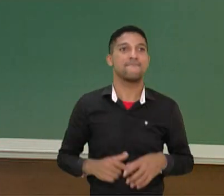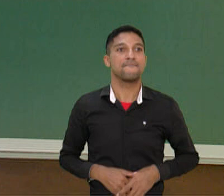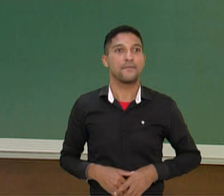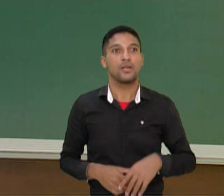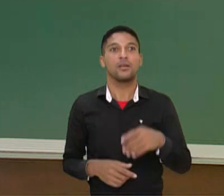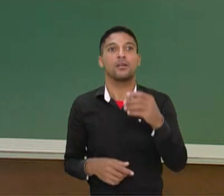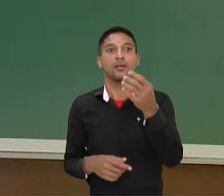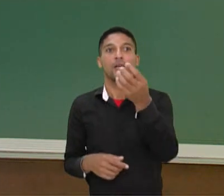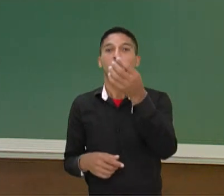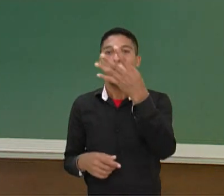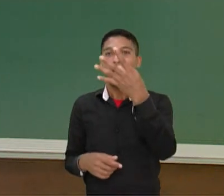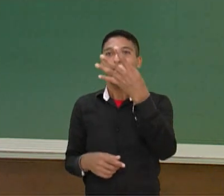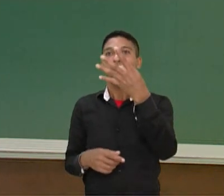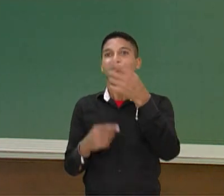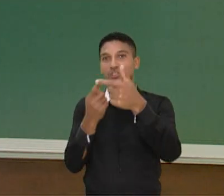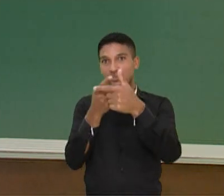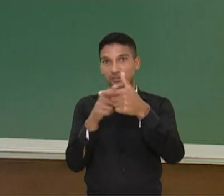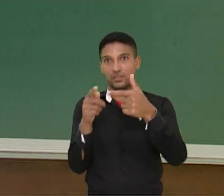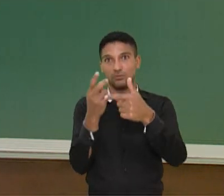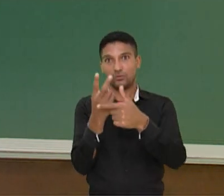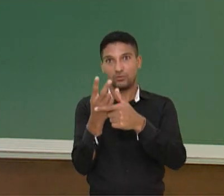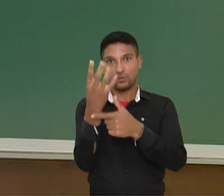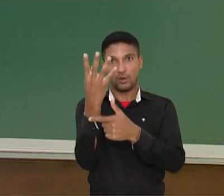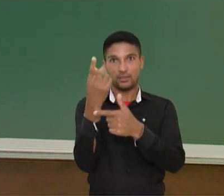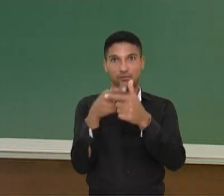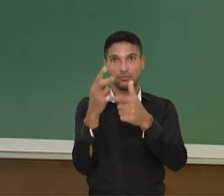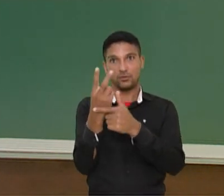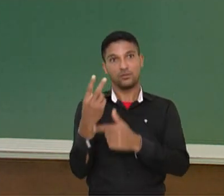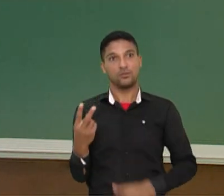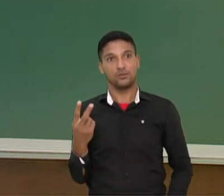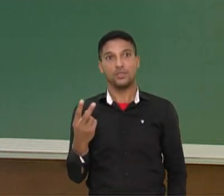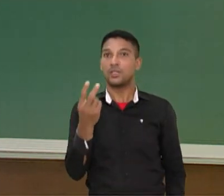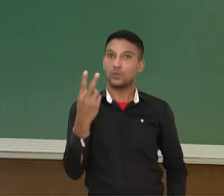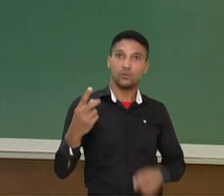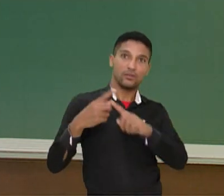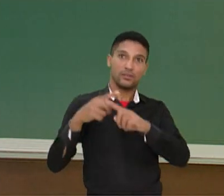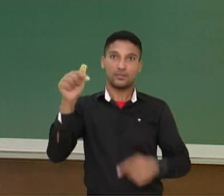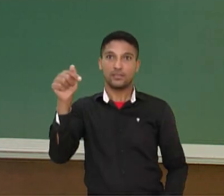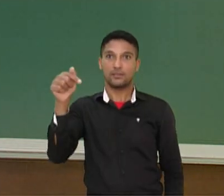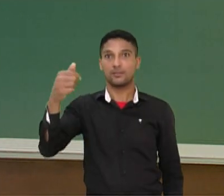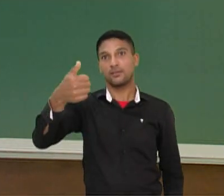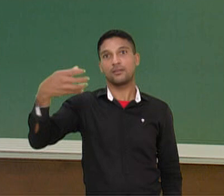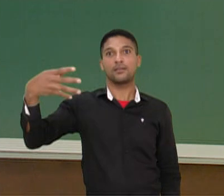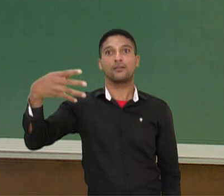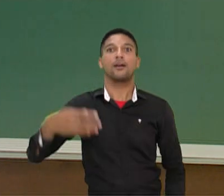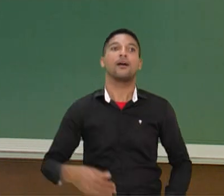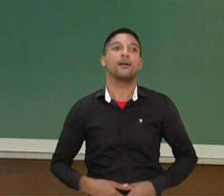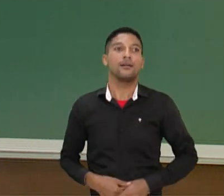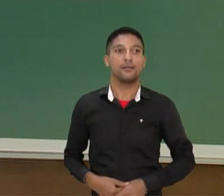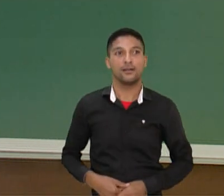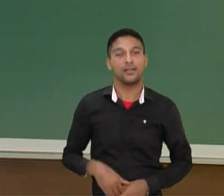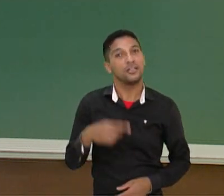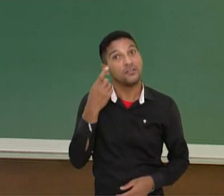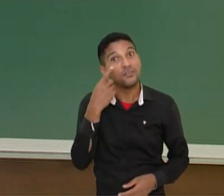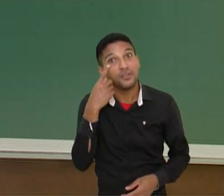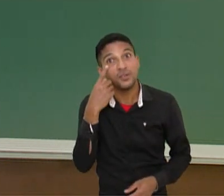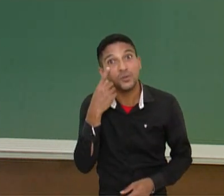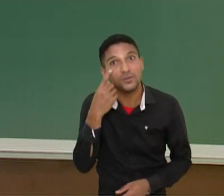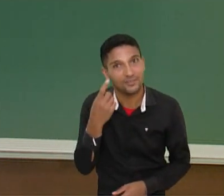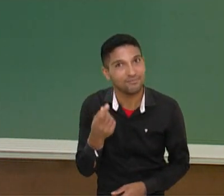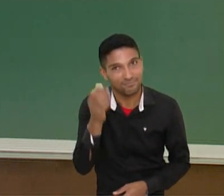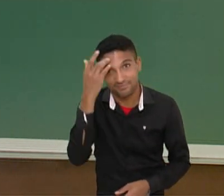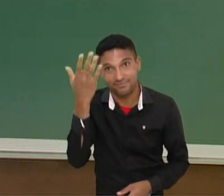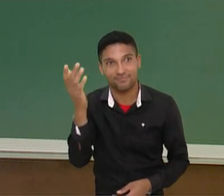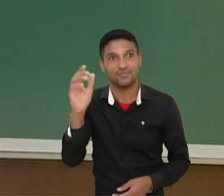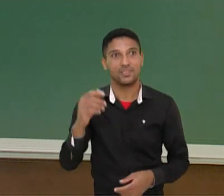4 dividido por 2, 2. 2 vezes 7, 14. Eu fiz conta com números menores,